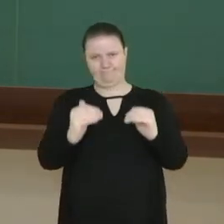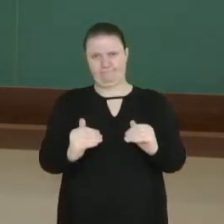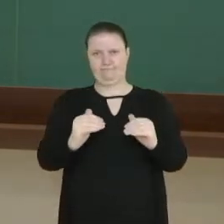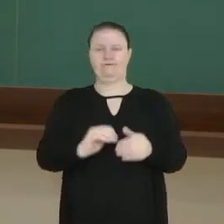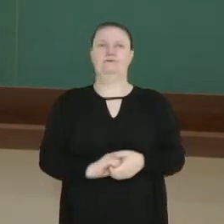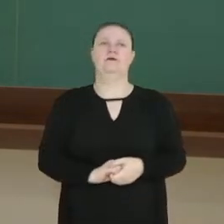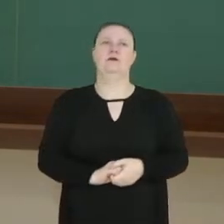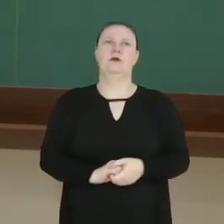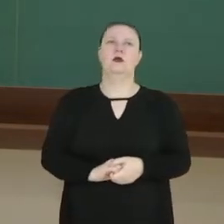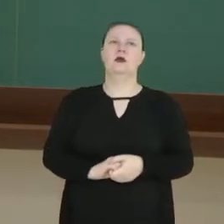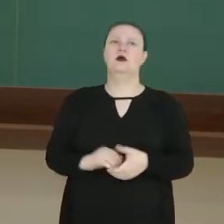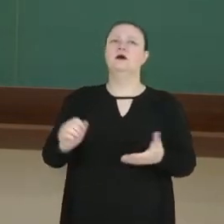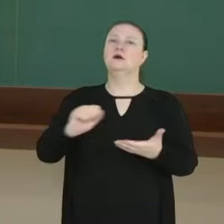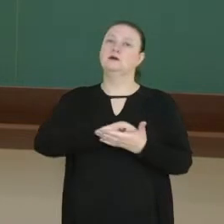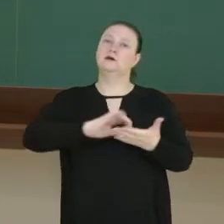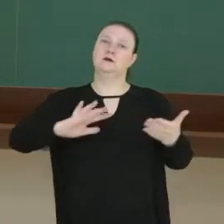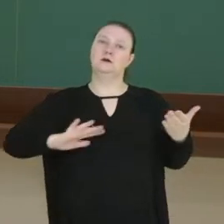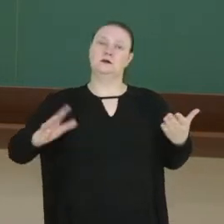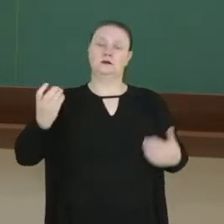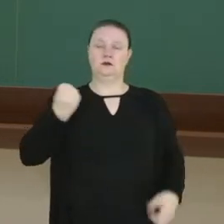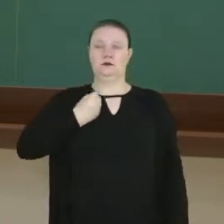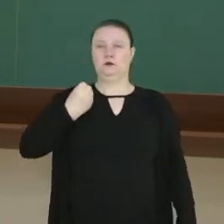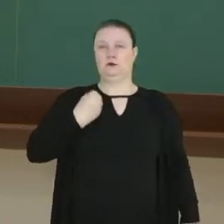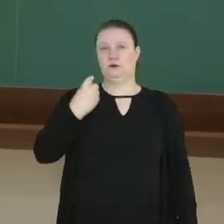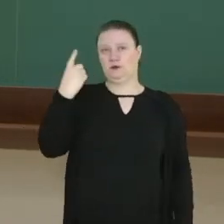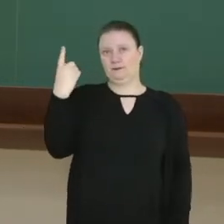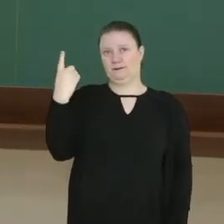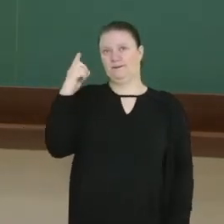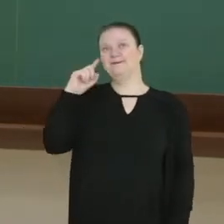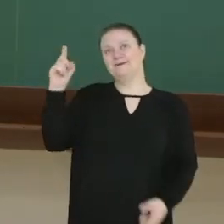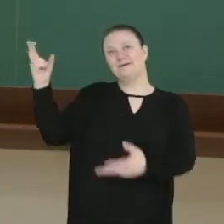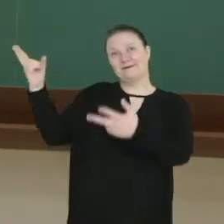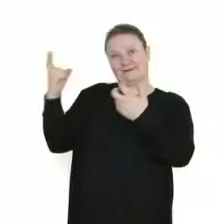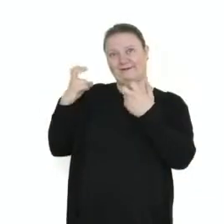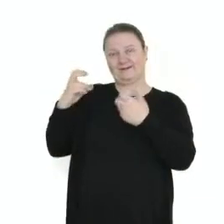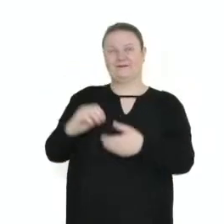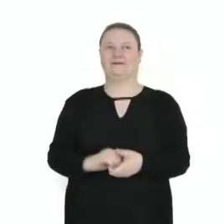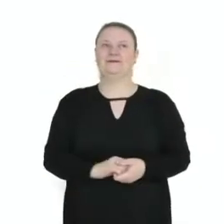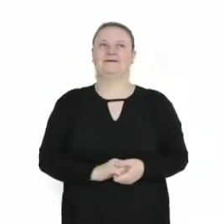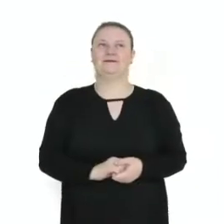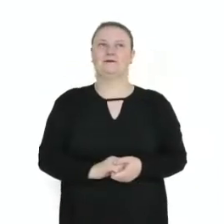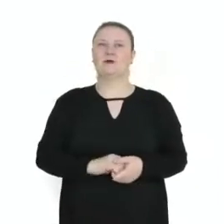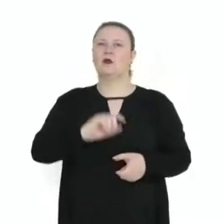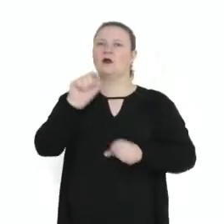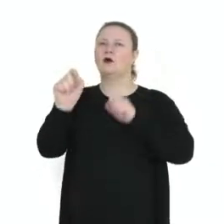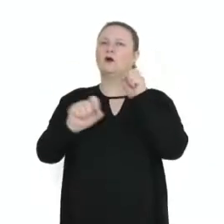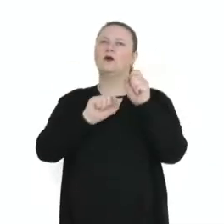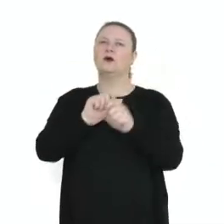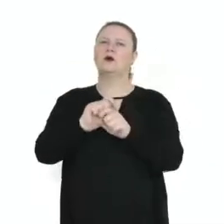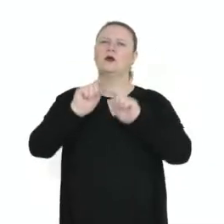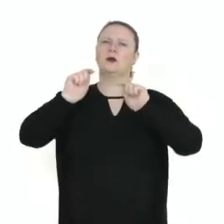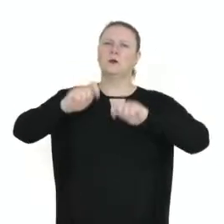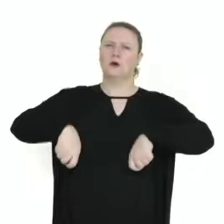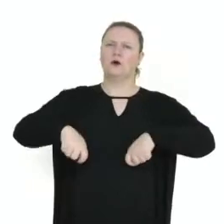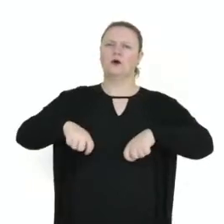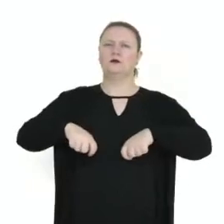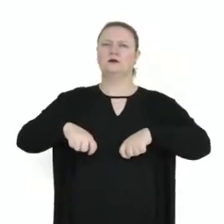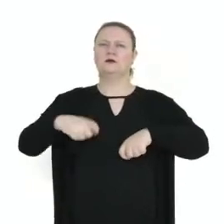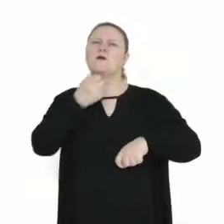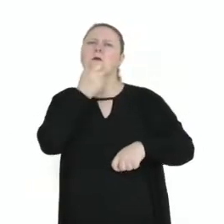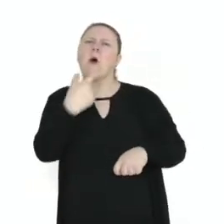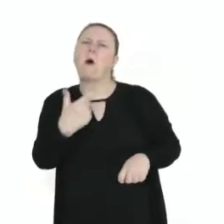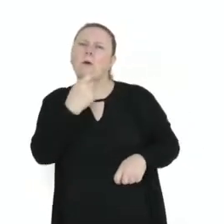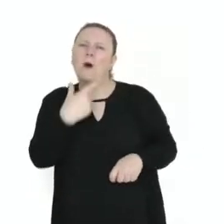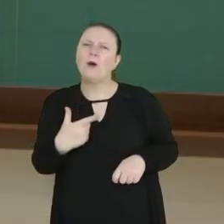Bom, chegamos à nossa atividade de número 1. Observe lá então o que é perguntado. O que será que pode provocar humor nessa